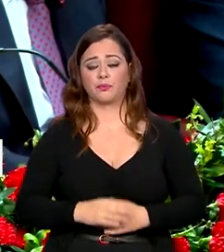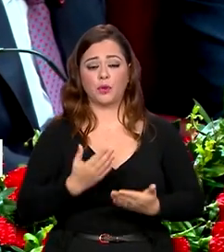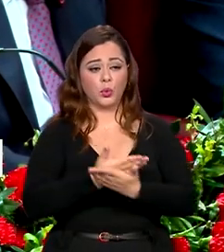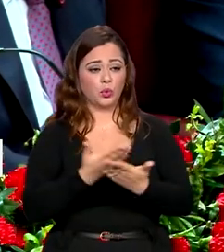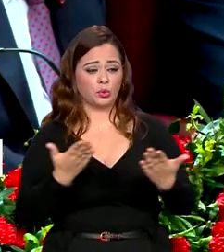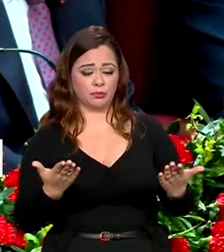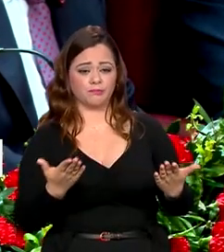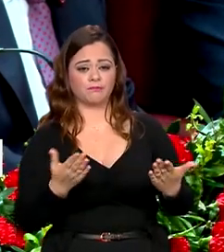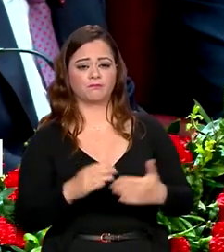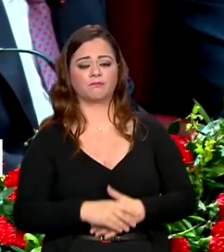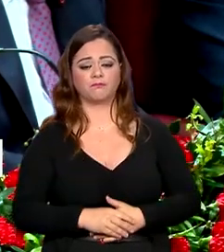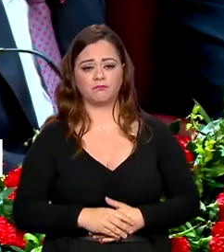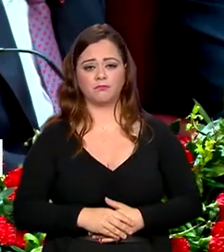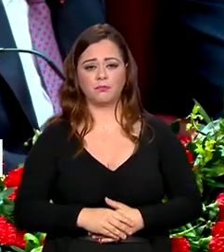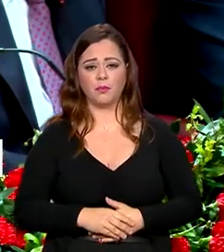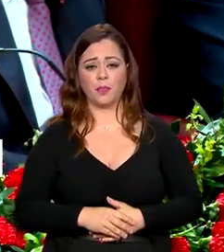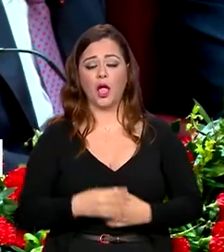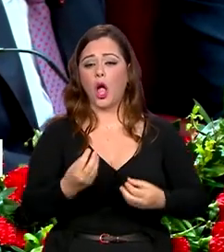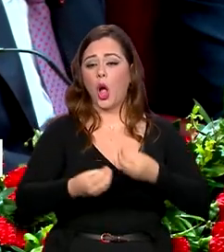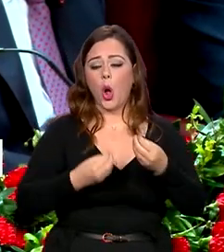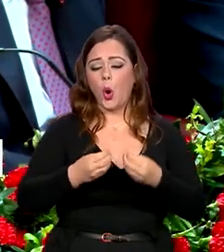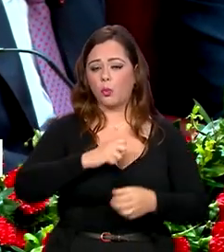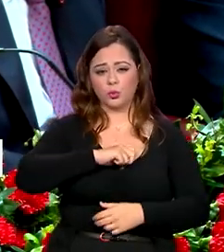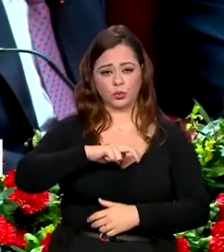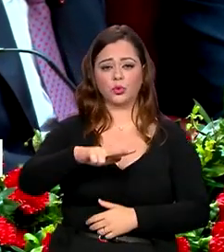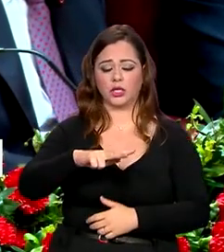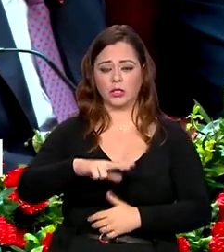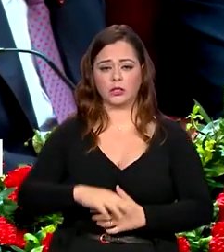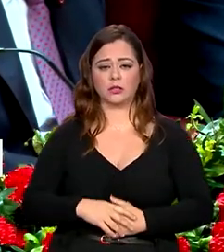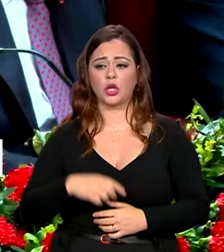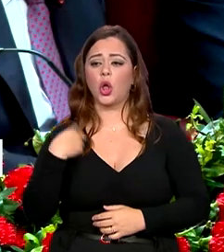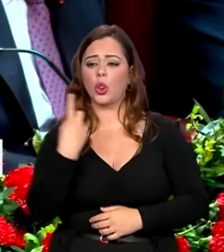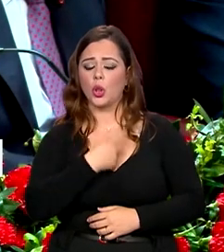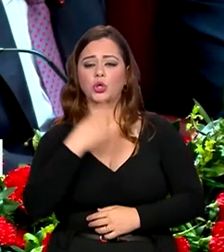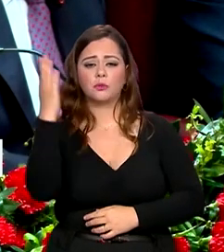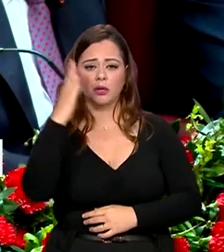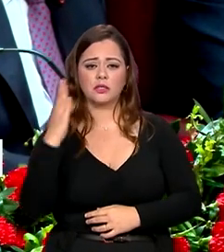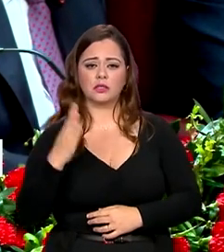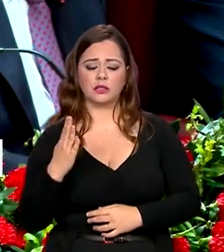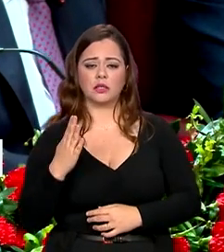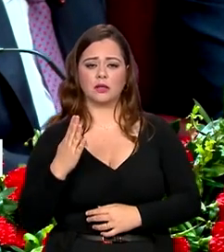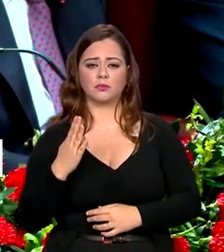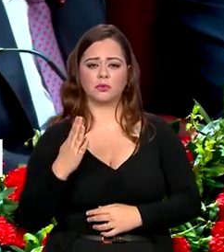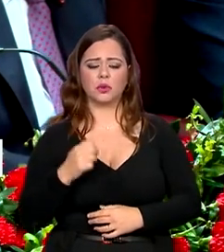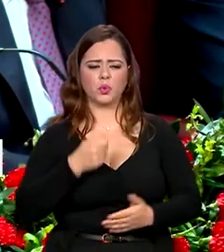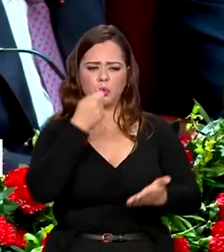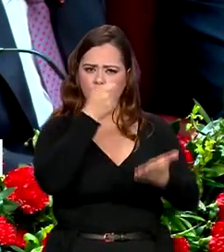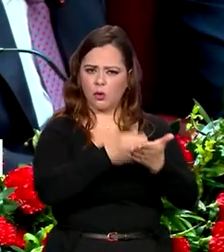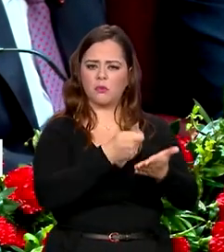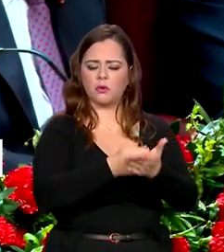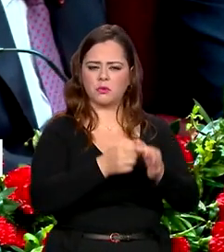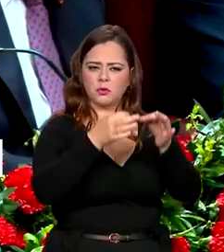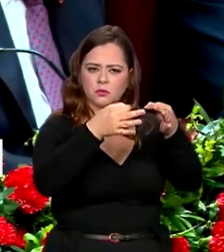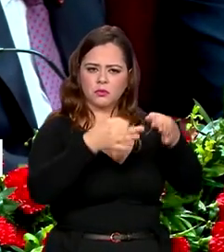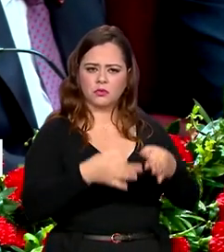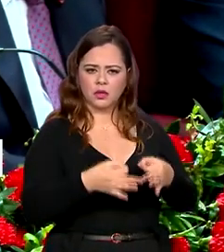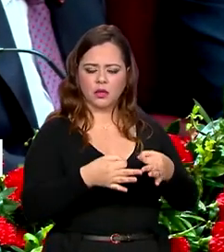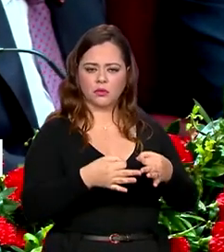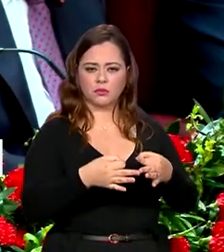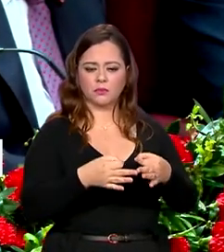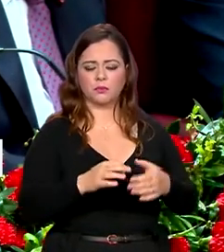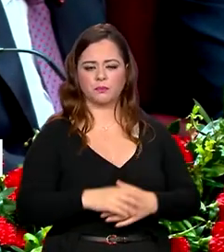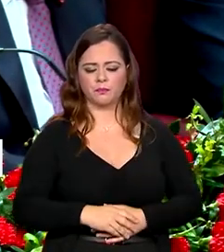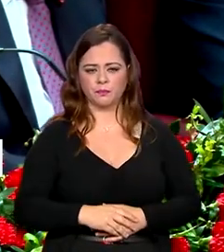e senhores, assim como os portugueses, nós brasileiros assumimos um compromisso absoluto com o